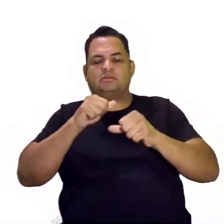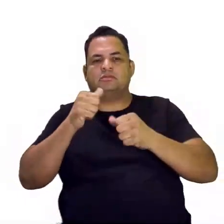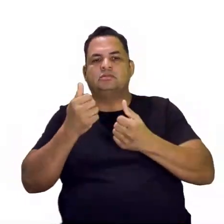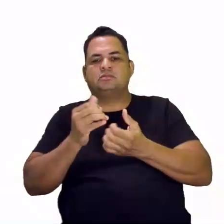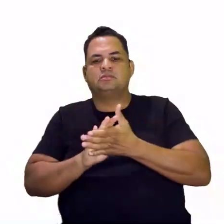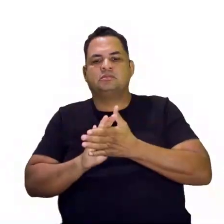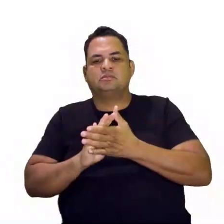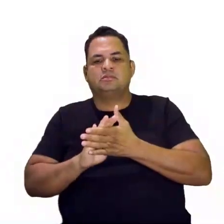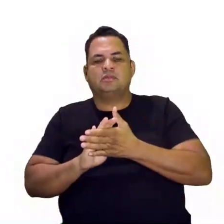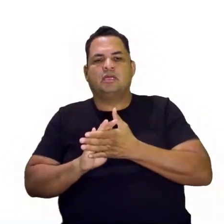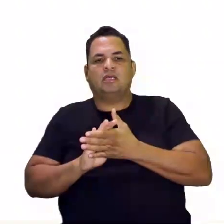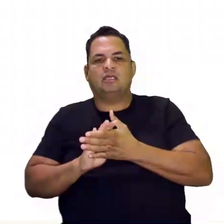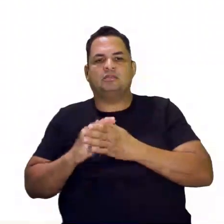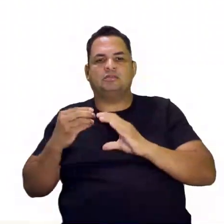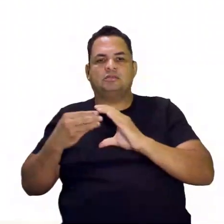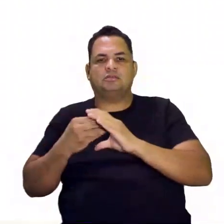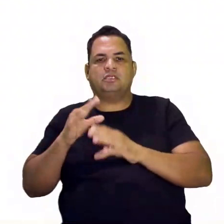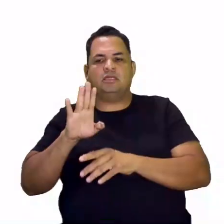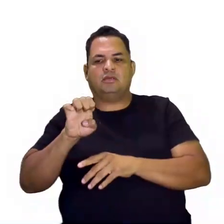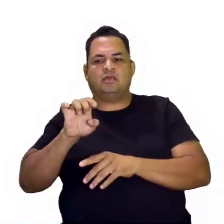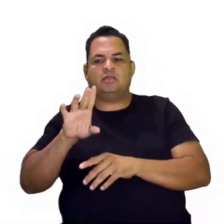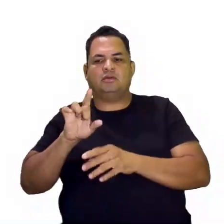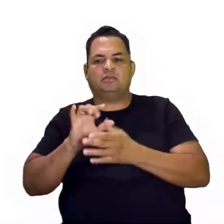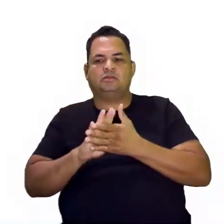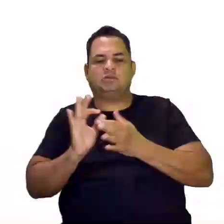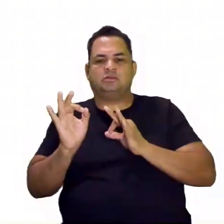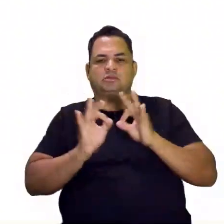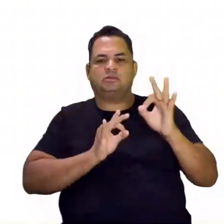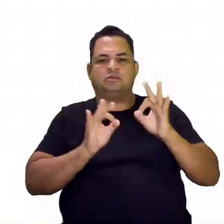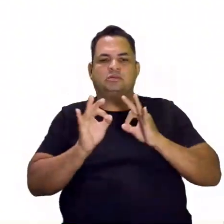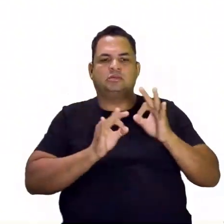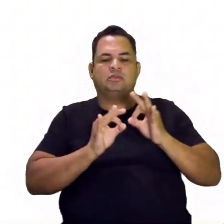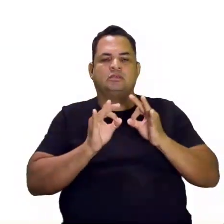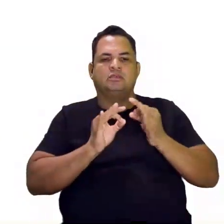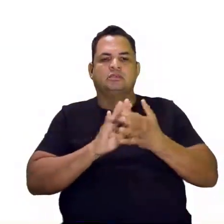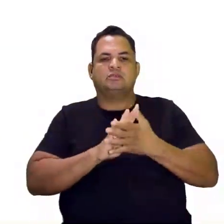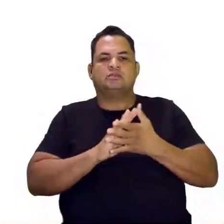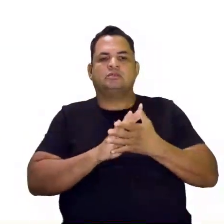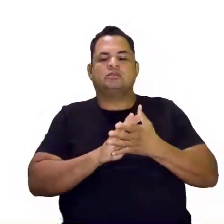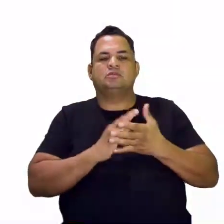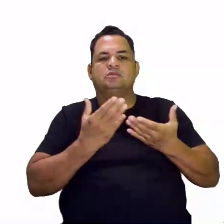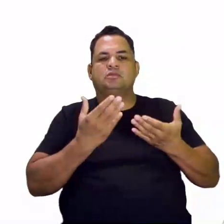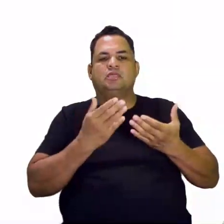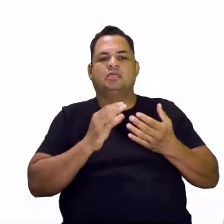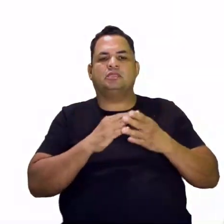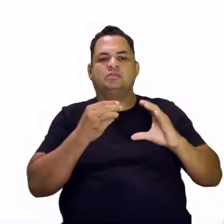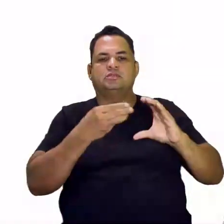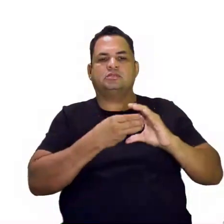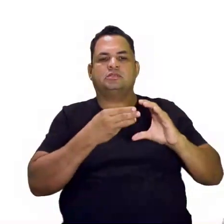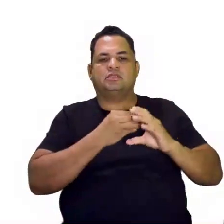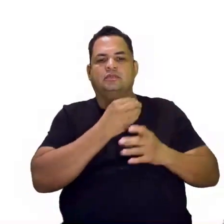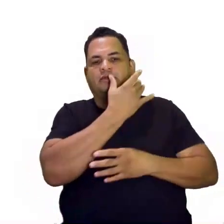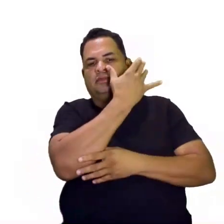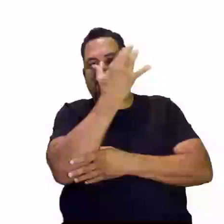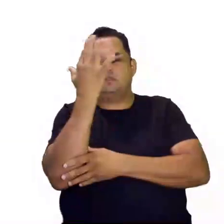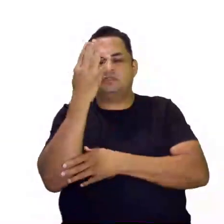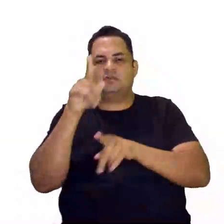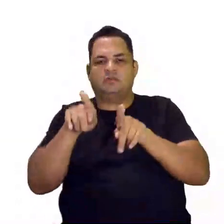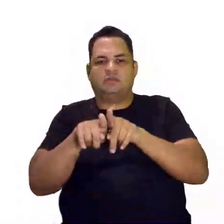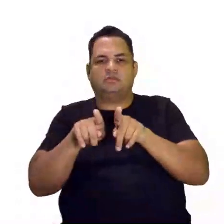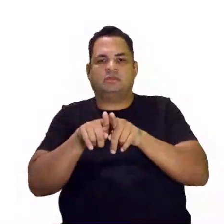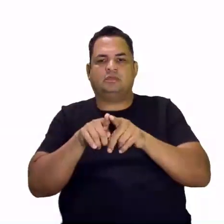célula eucarionte e a formação da célula vegetal e da célula animal,